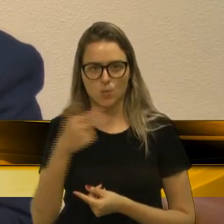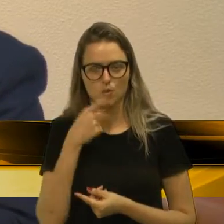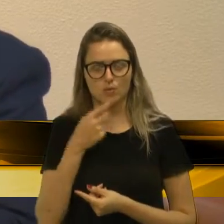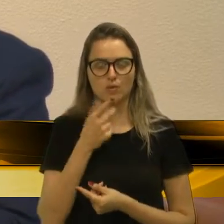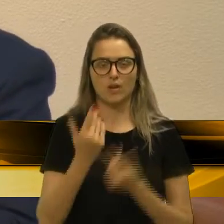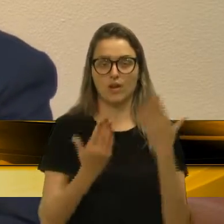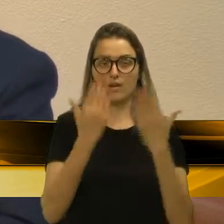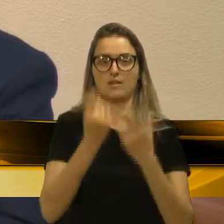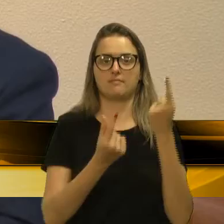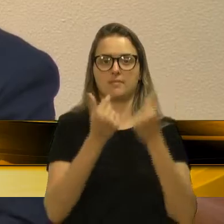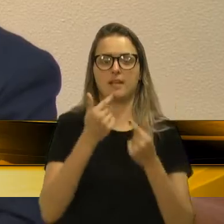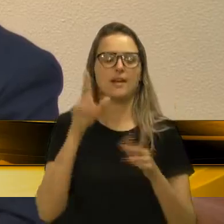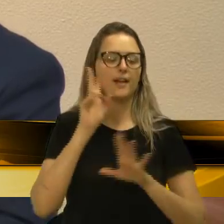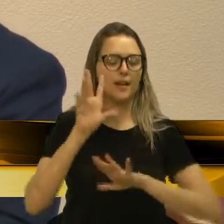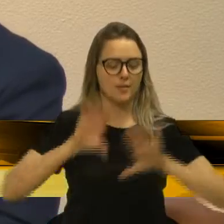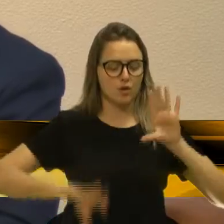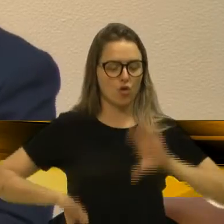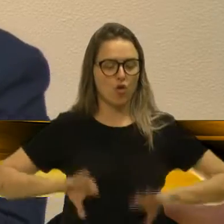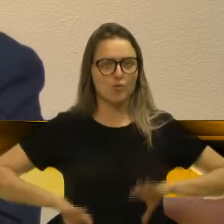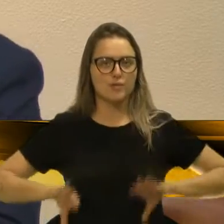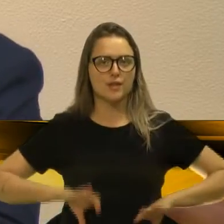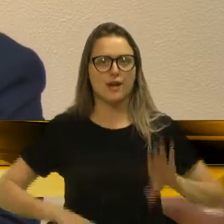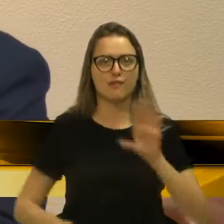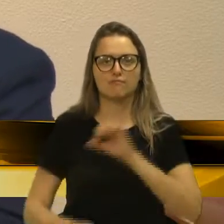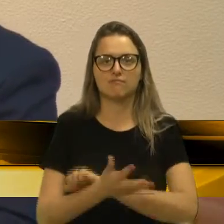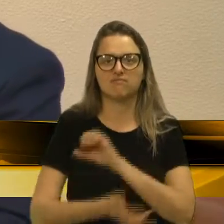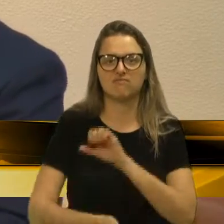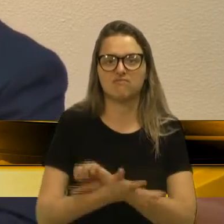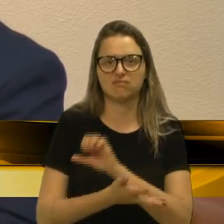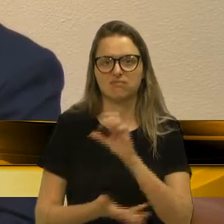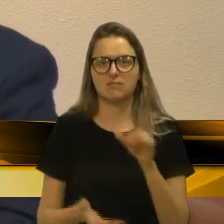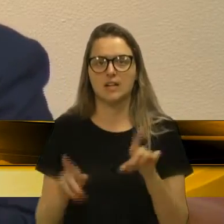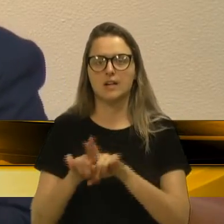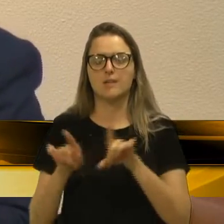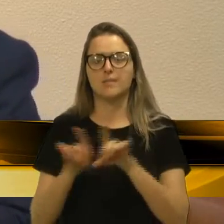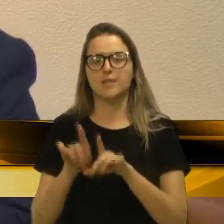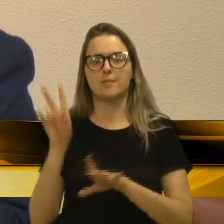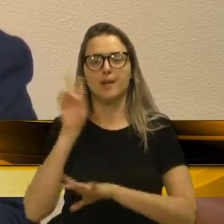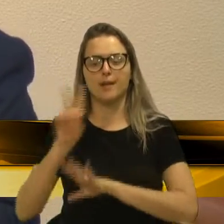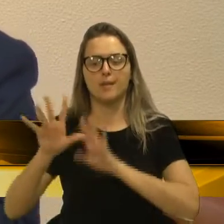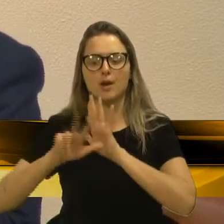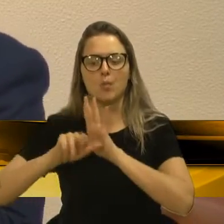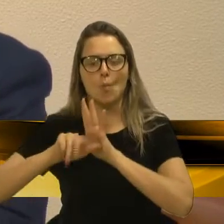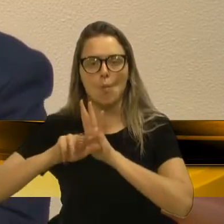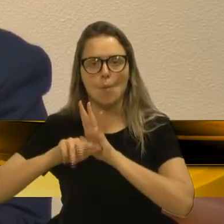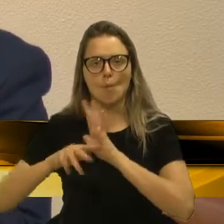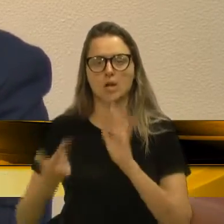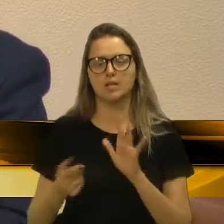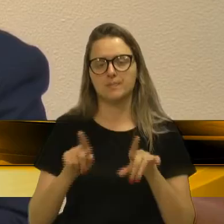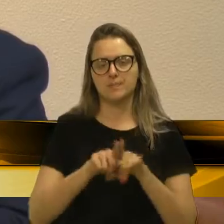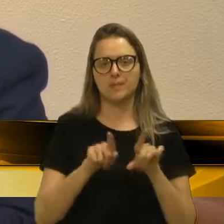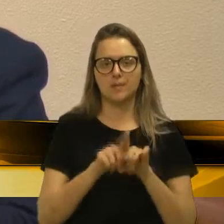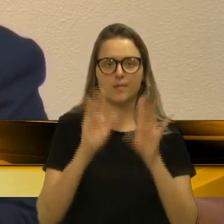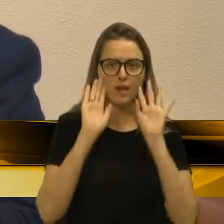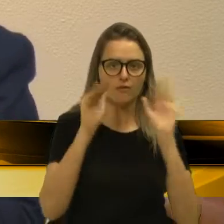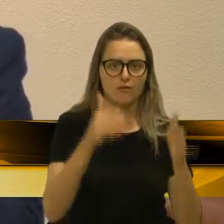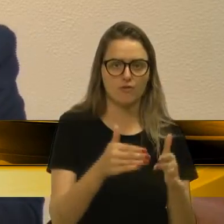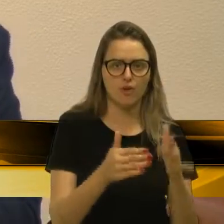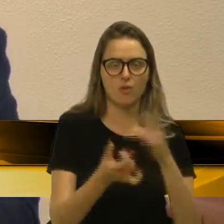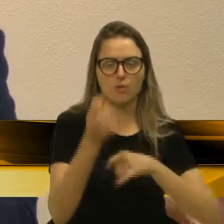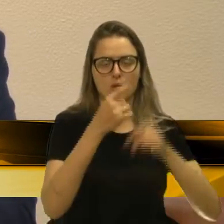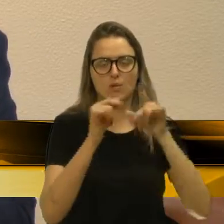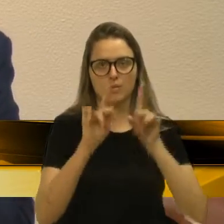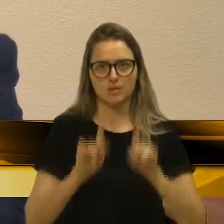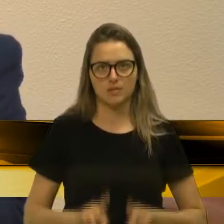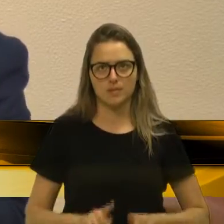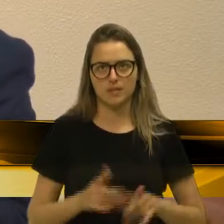gente lembra a corrupção, a gente lembra a sacanagem, a gente lembra roubo, a gente lembra direcionamento. Então, quanto mais